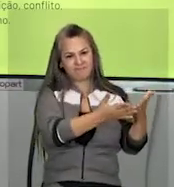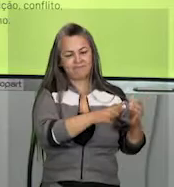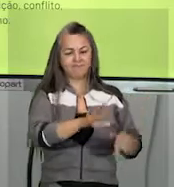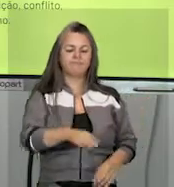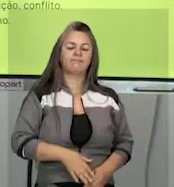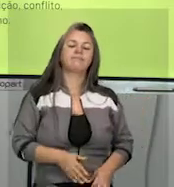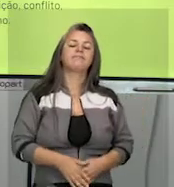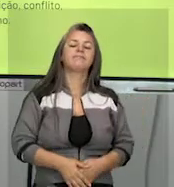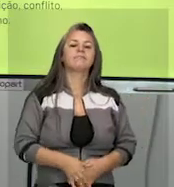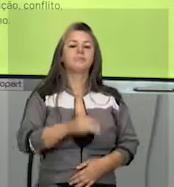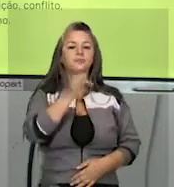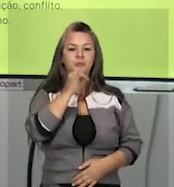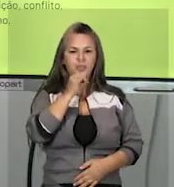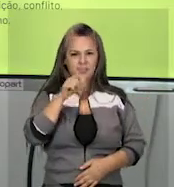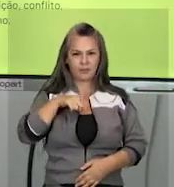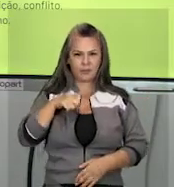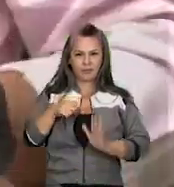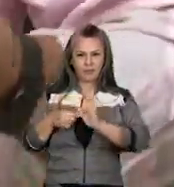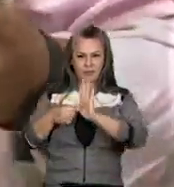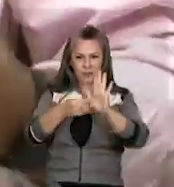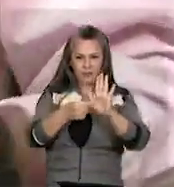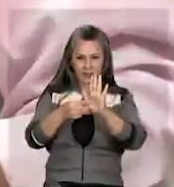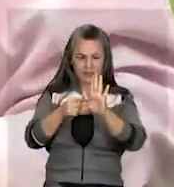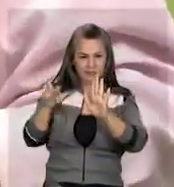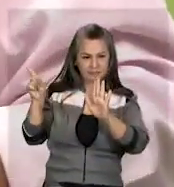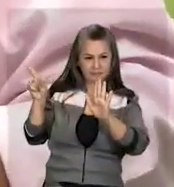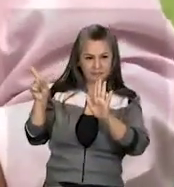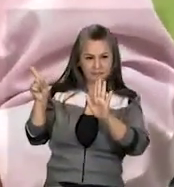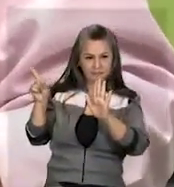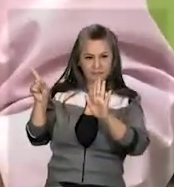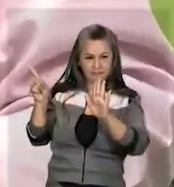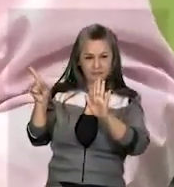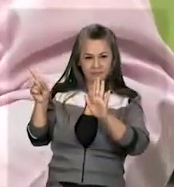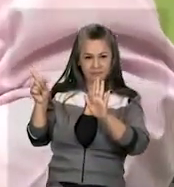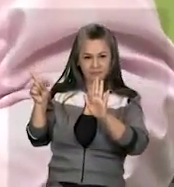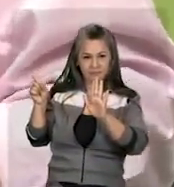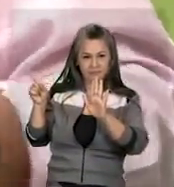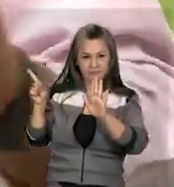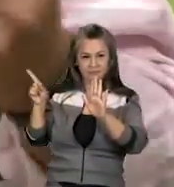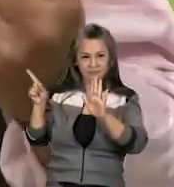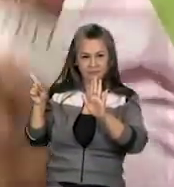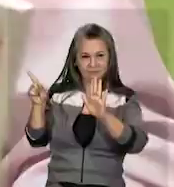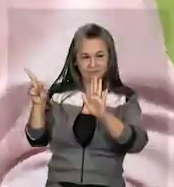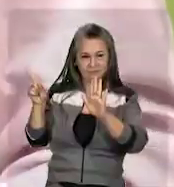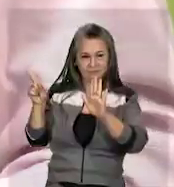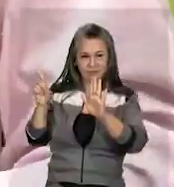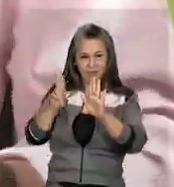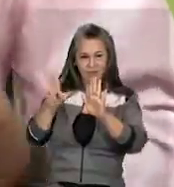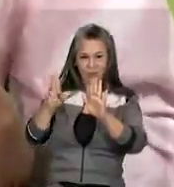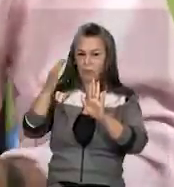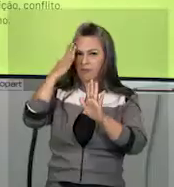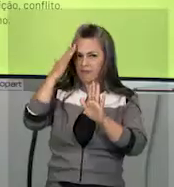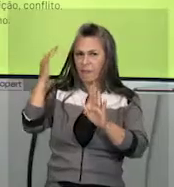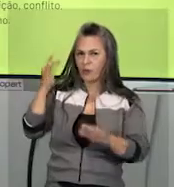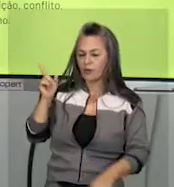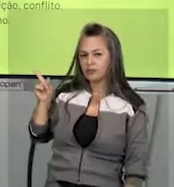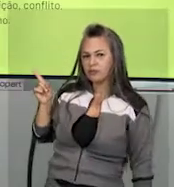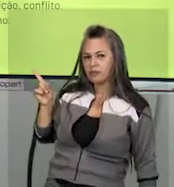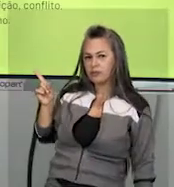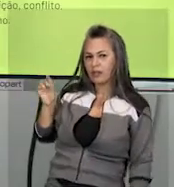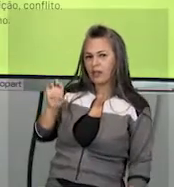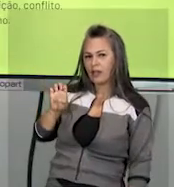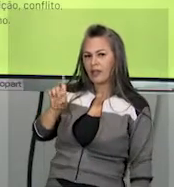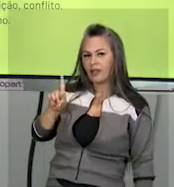Sófocles, um grande autor grego, Édipo Rei. Uma peça muito famosa, sugiro a sua